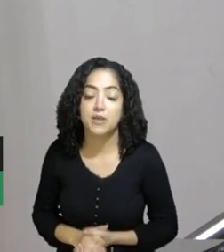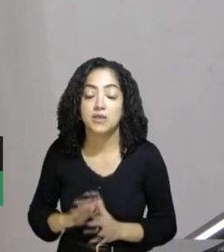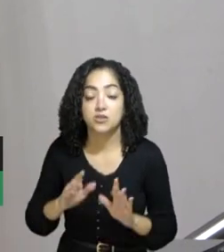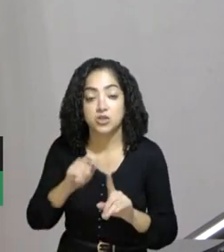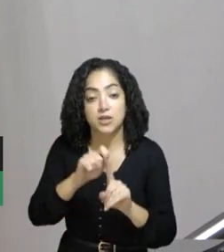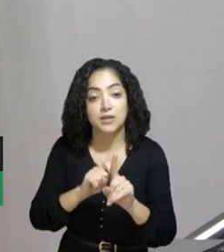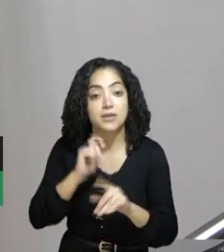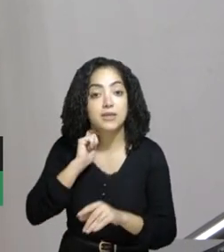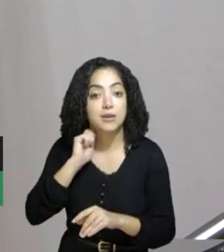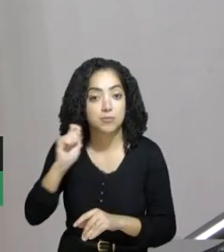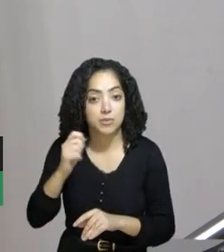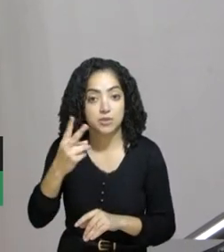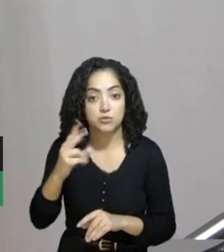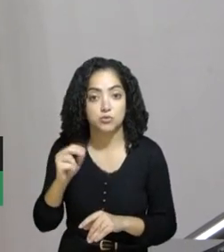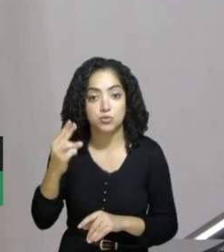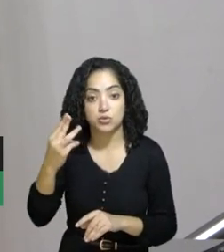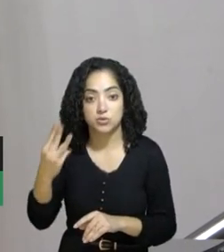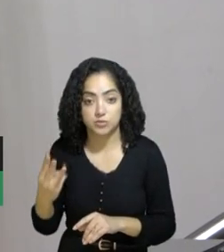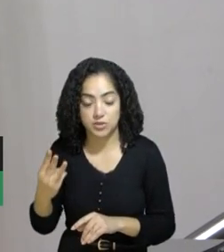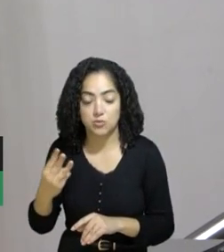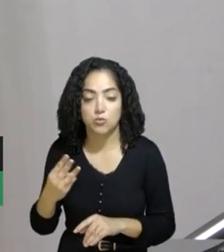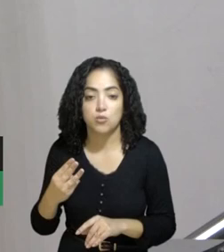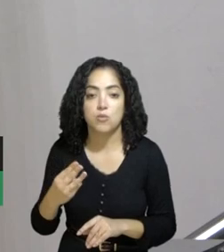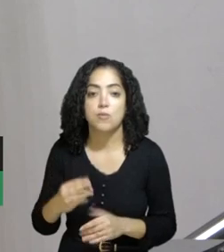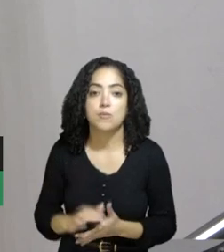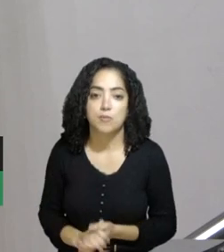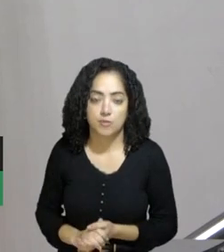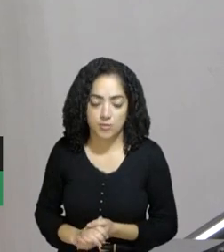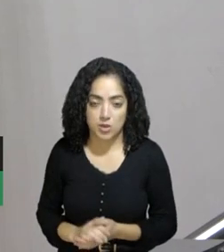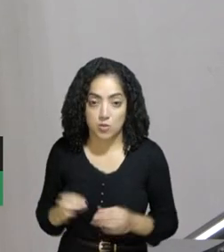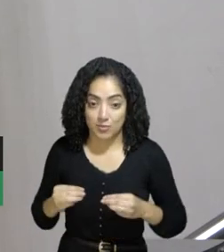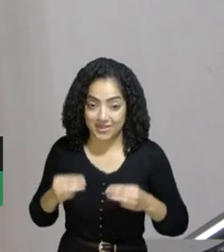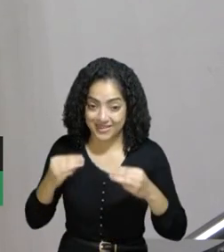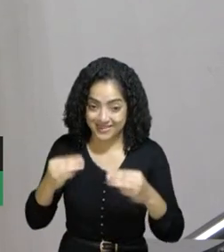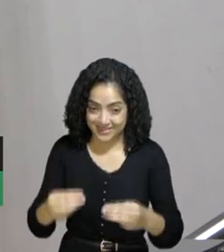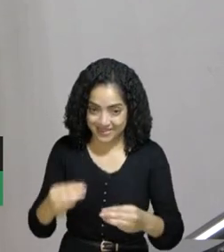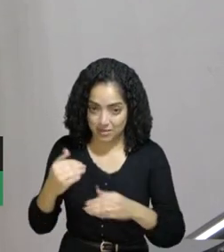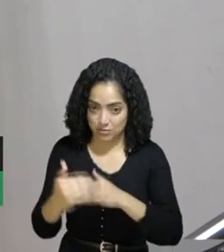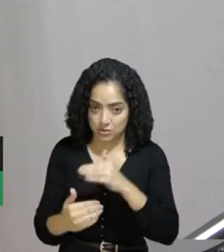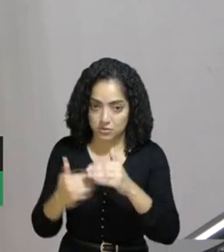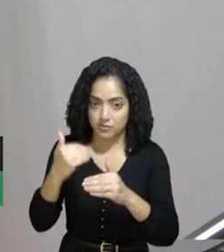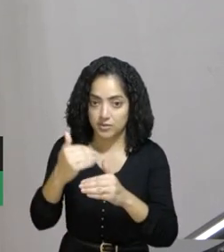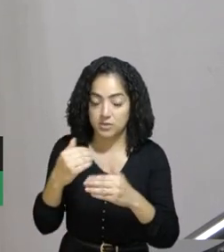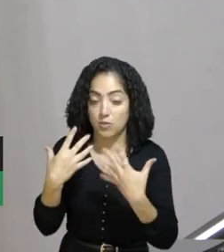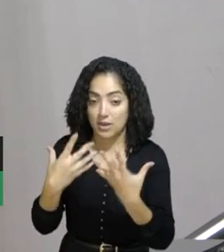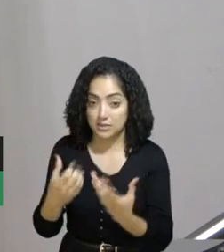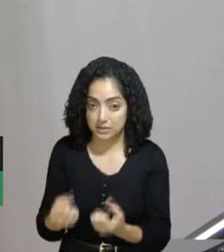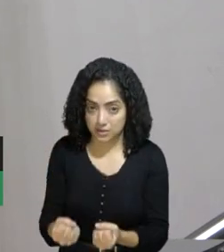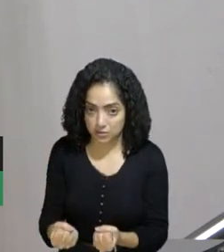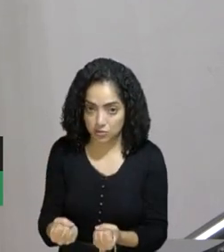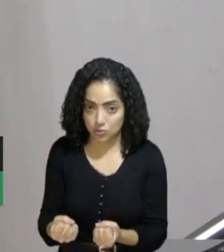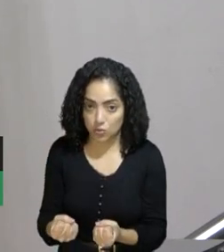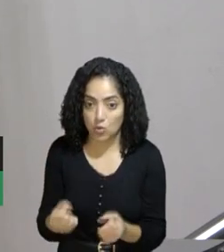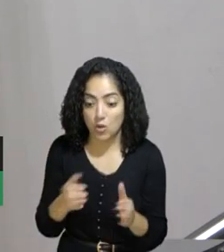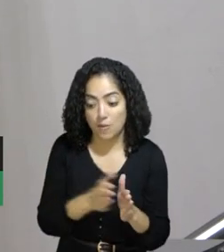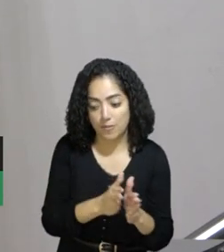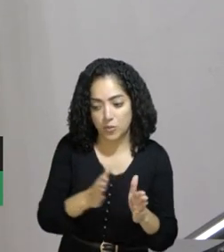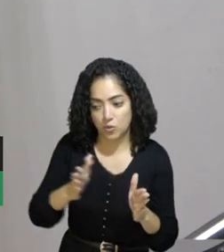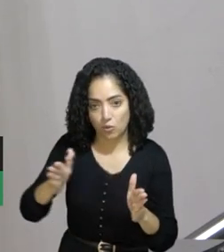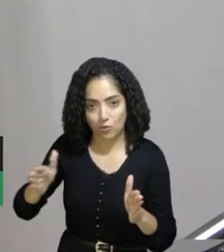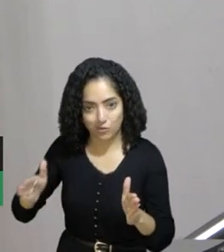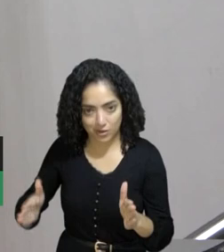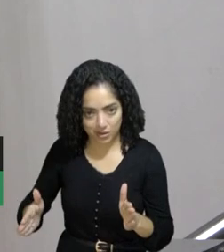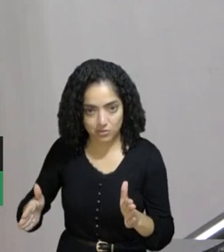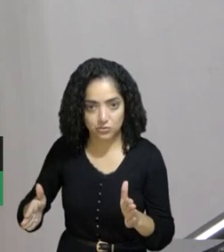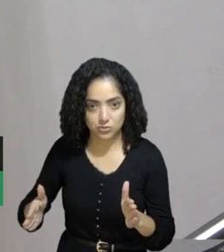ano, 2023, o Ministério do Desenvolvimento Regional deferiu a solicitação, prorrogando o prazo do convênio